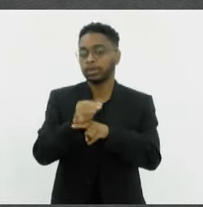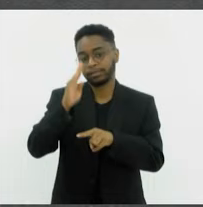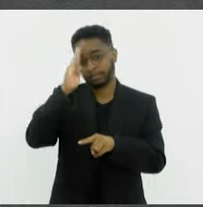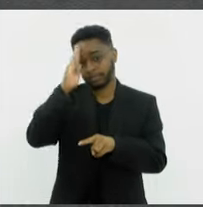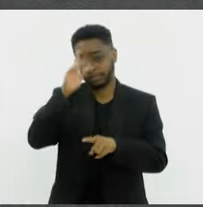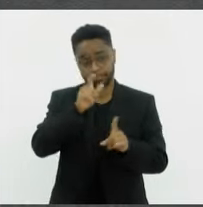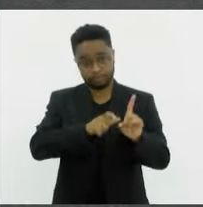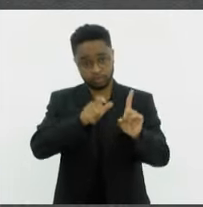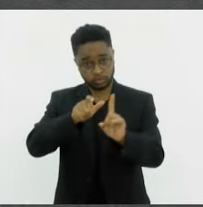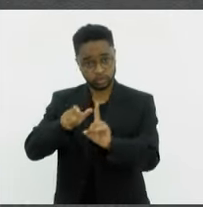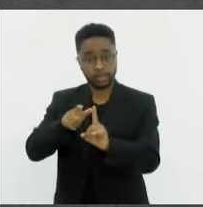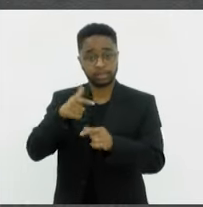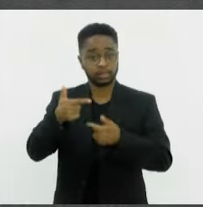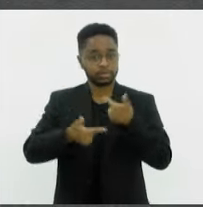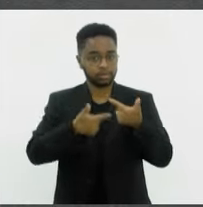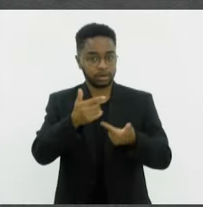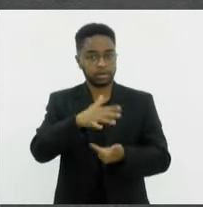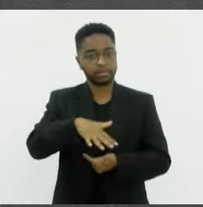está a trabalho